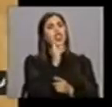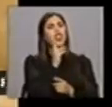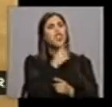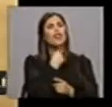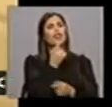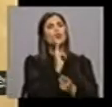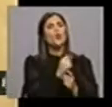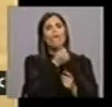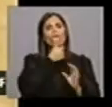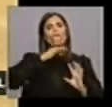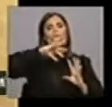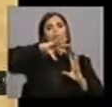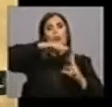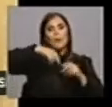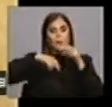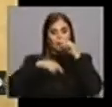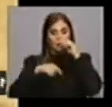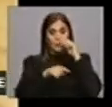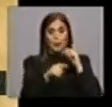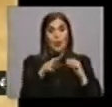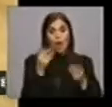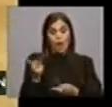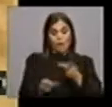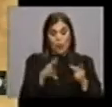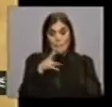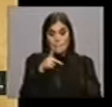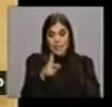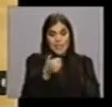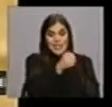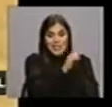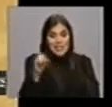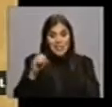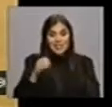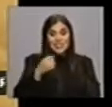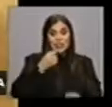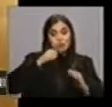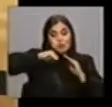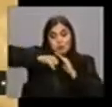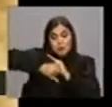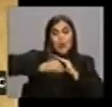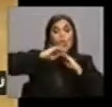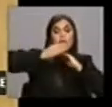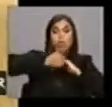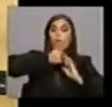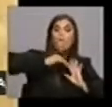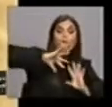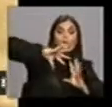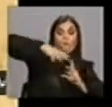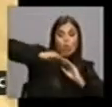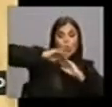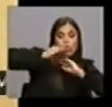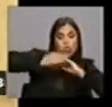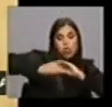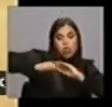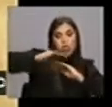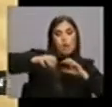feitas em Marte? Pois é que eles analisaram cerca de 1.500 dessas crateras e viram onde é que está a sua distribuição ao longo da